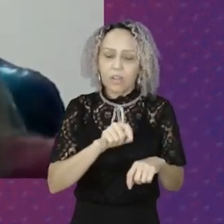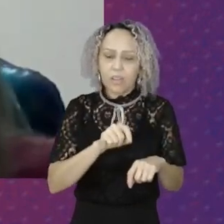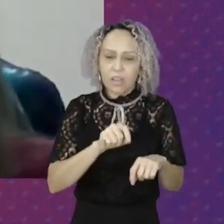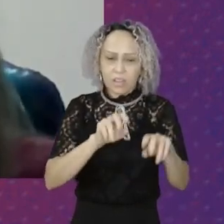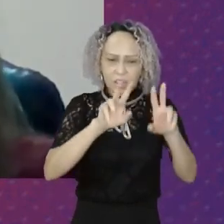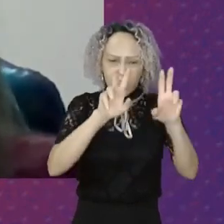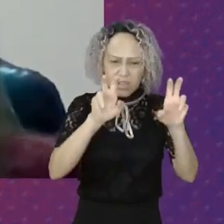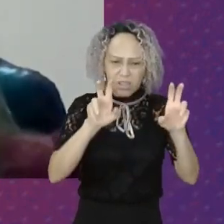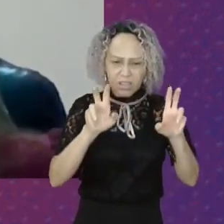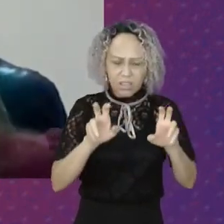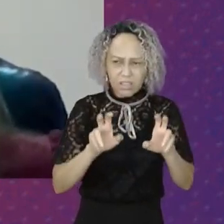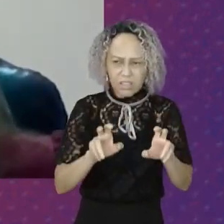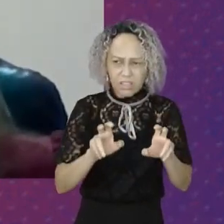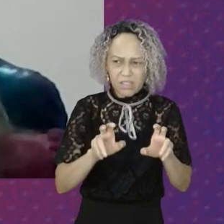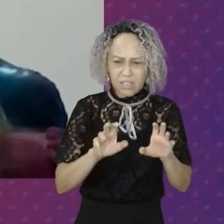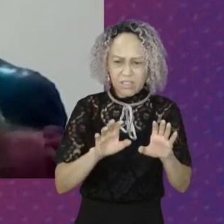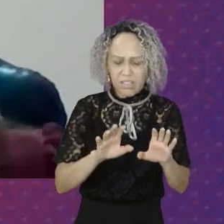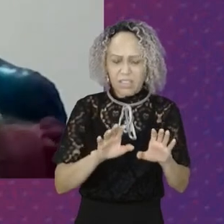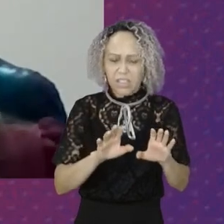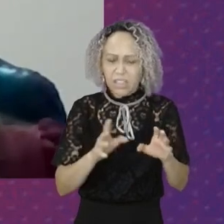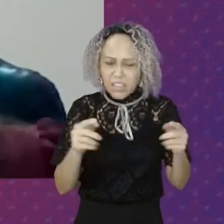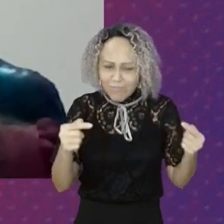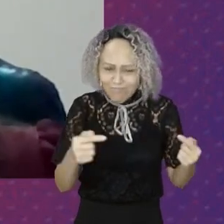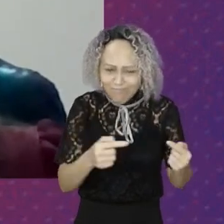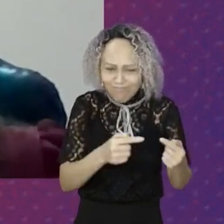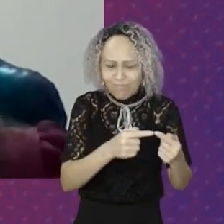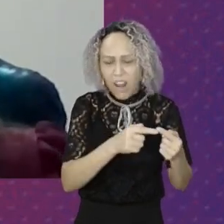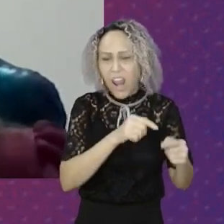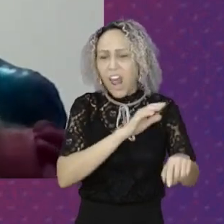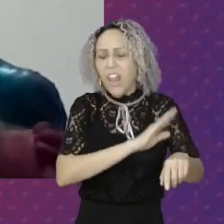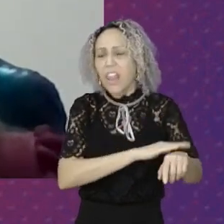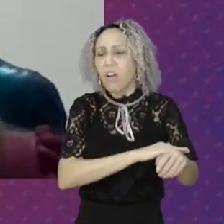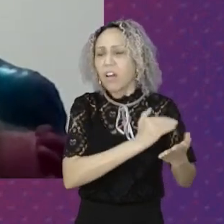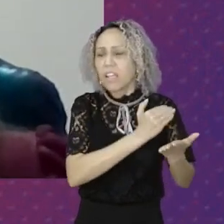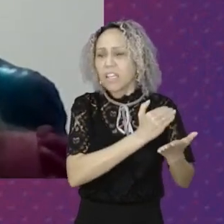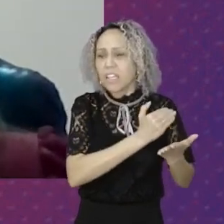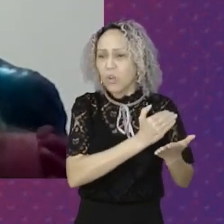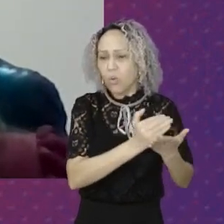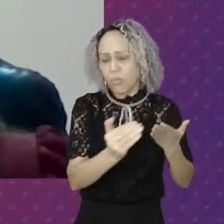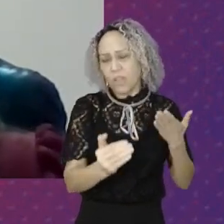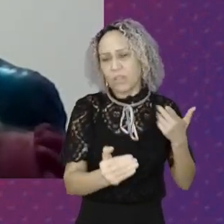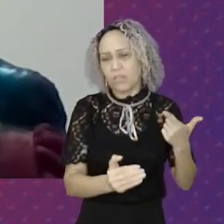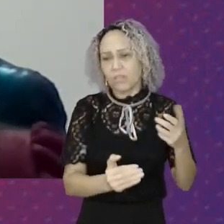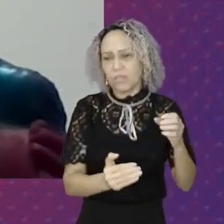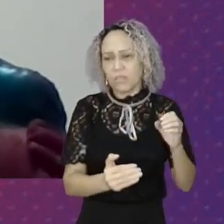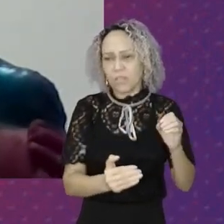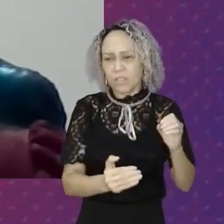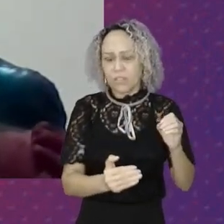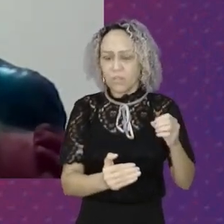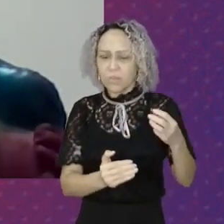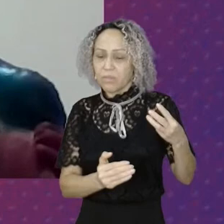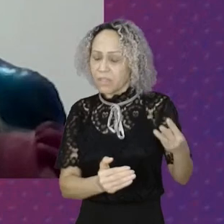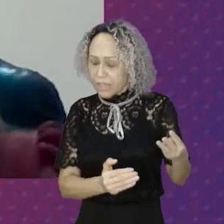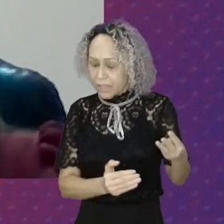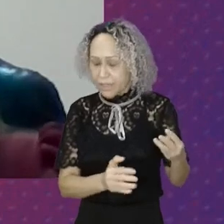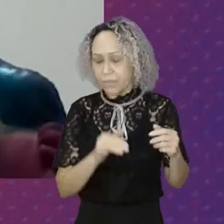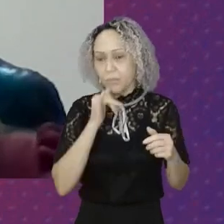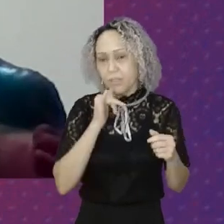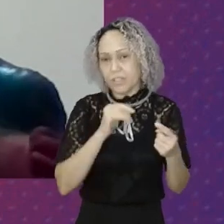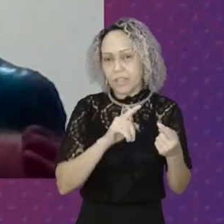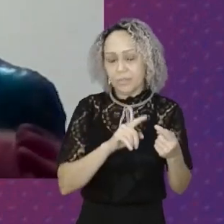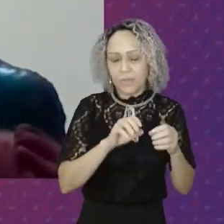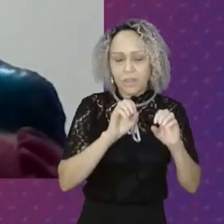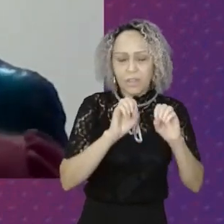questões que estavam muito lá no seu nascedouro, essa interligação com os serviços de saúde e